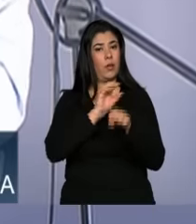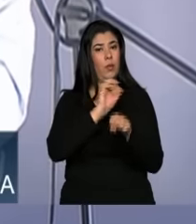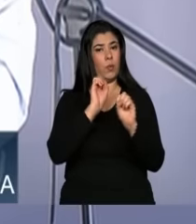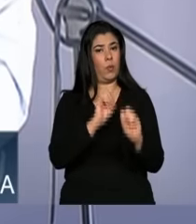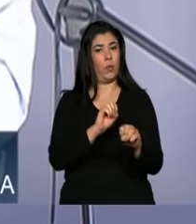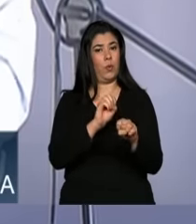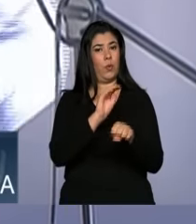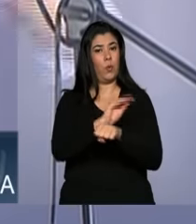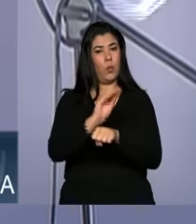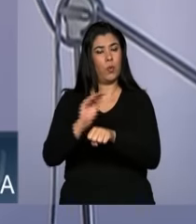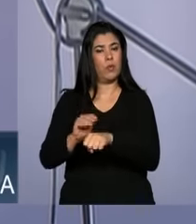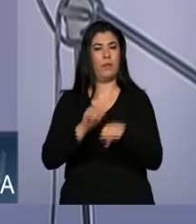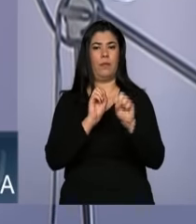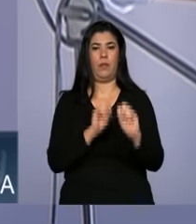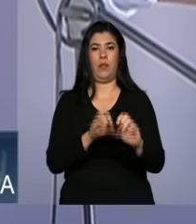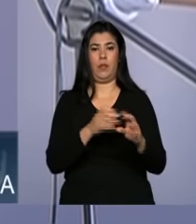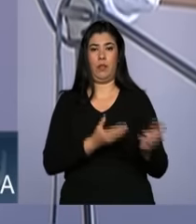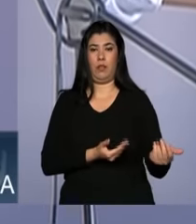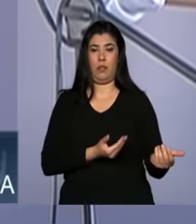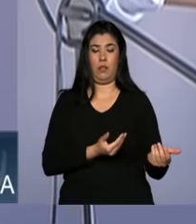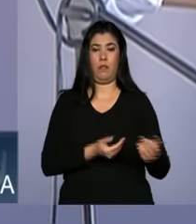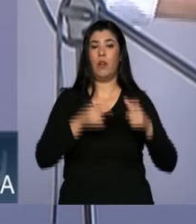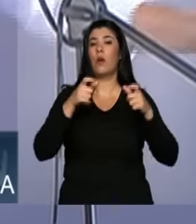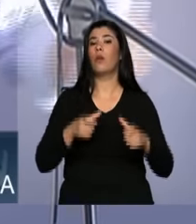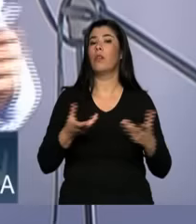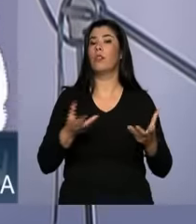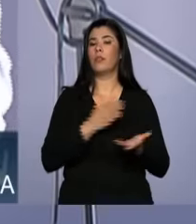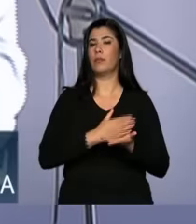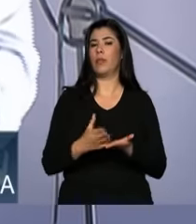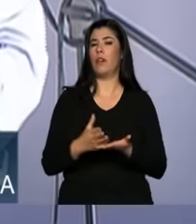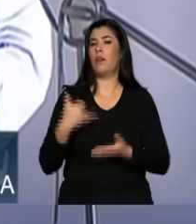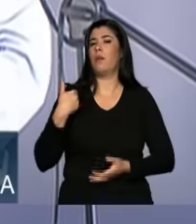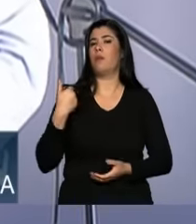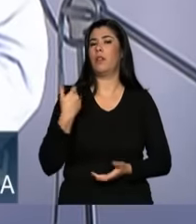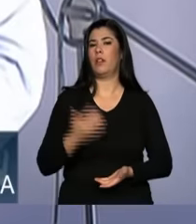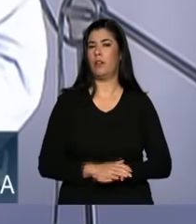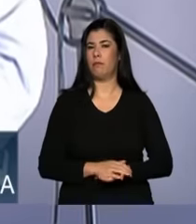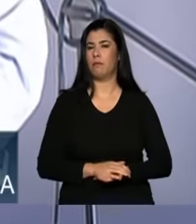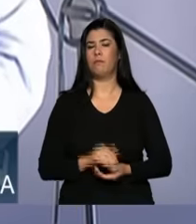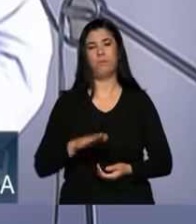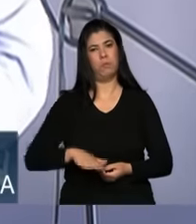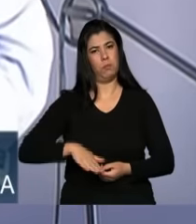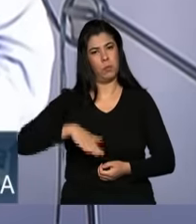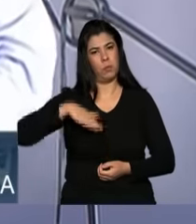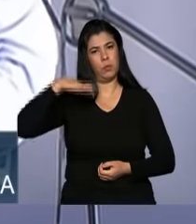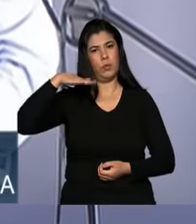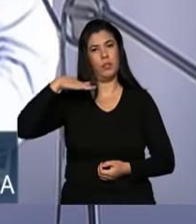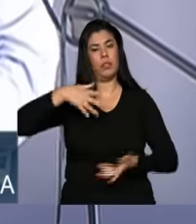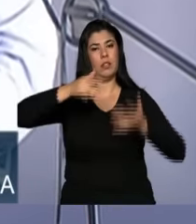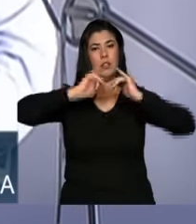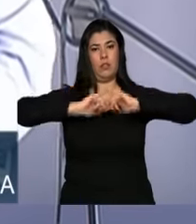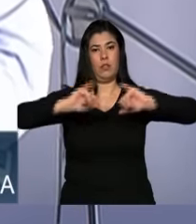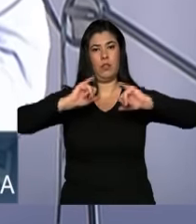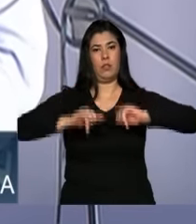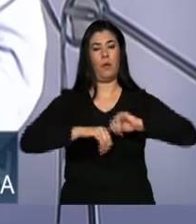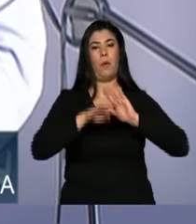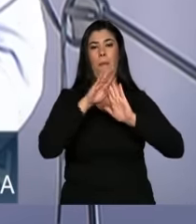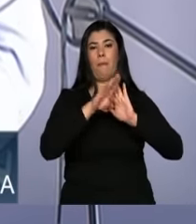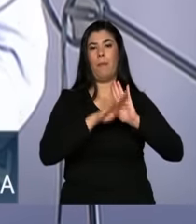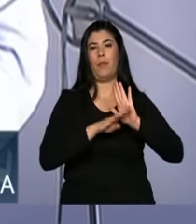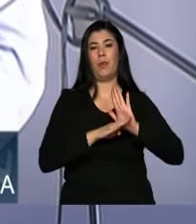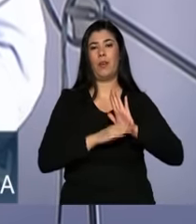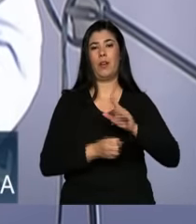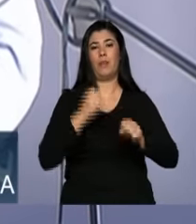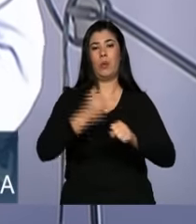dos jovens, eu tenho que começar na infância. E lançou um programa de mais de 6 mil